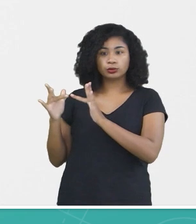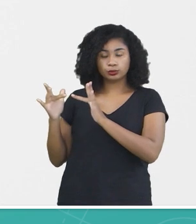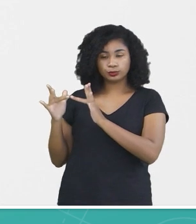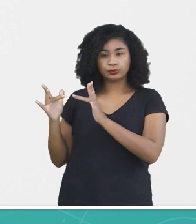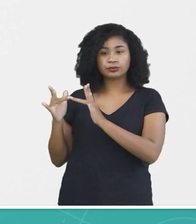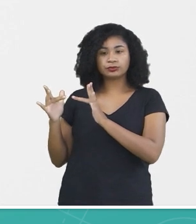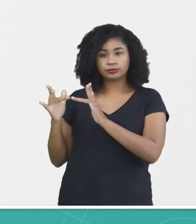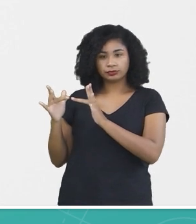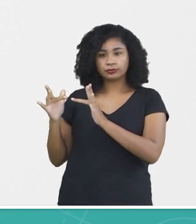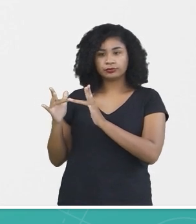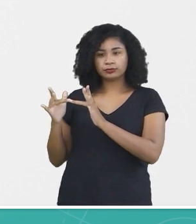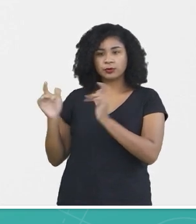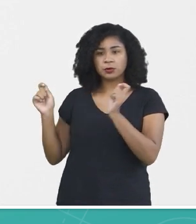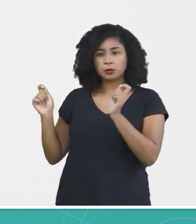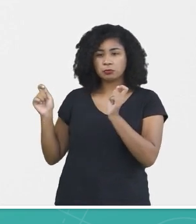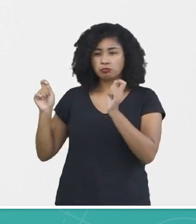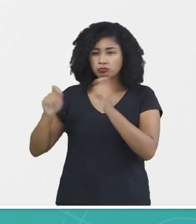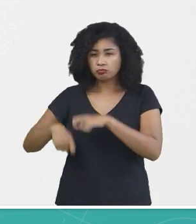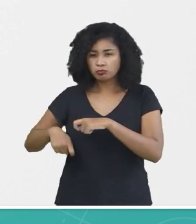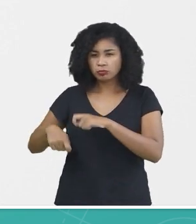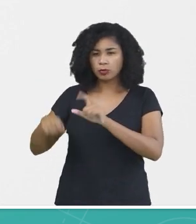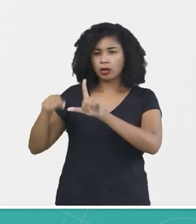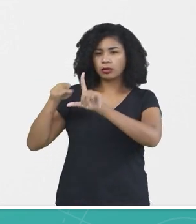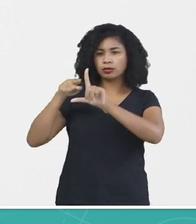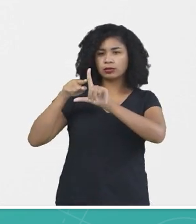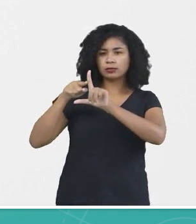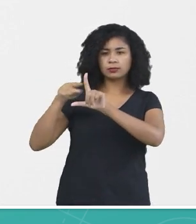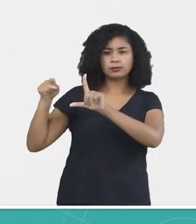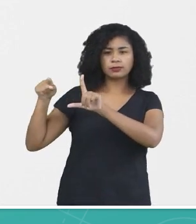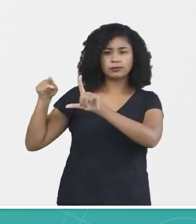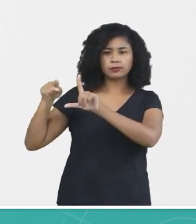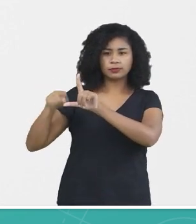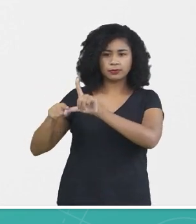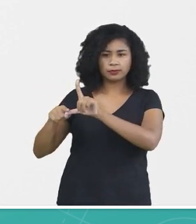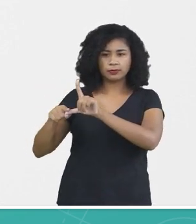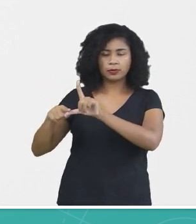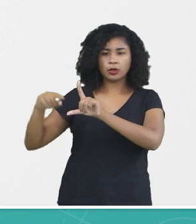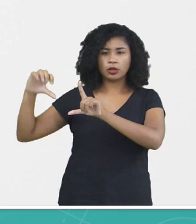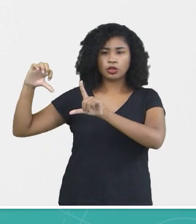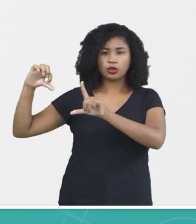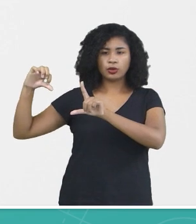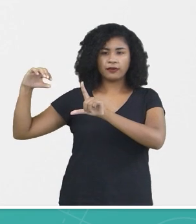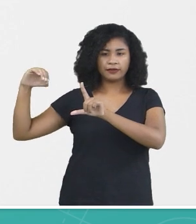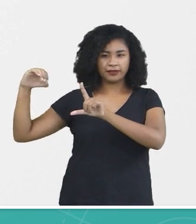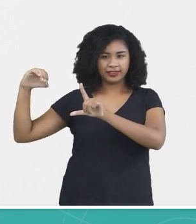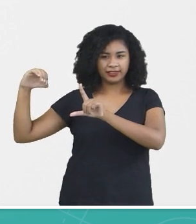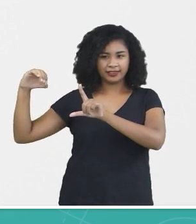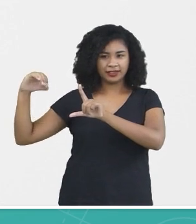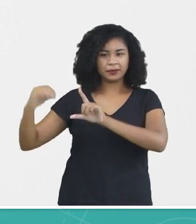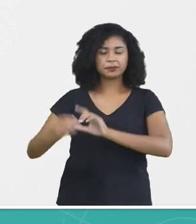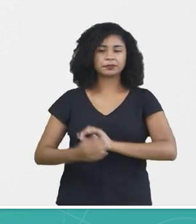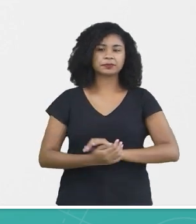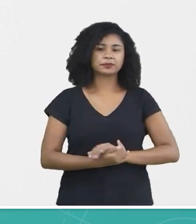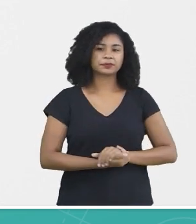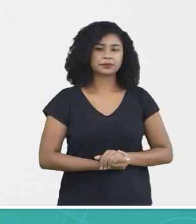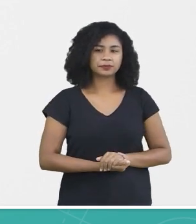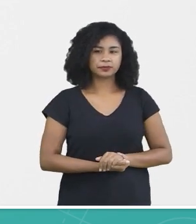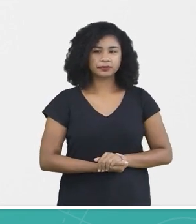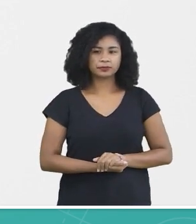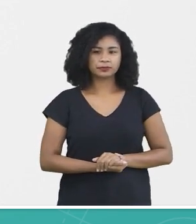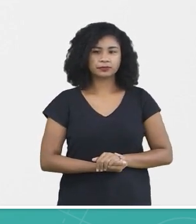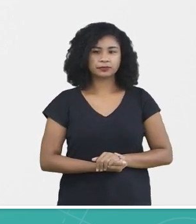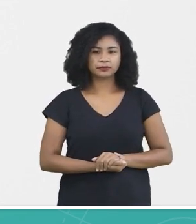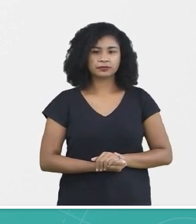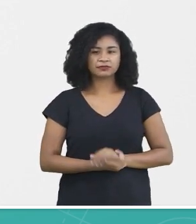formam um ângulo de 90 graus. Olha que interessante. Essas retas